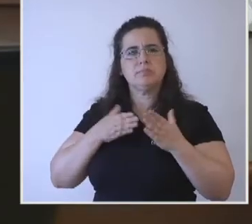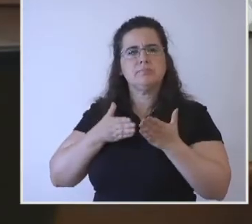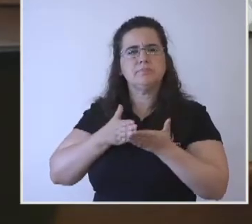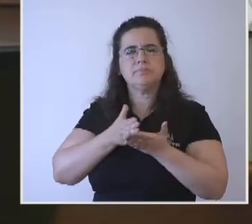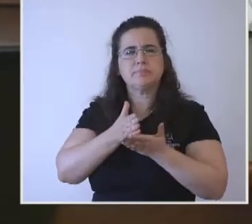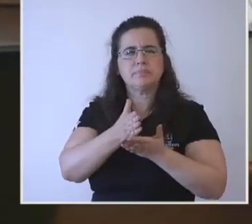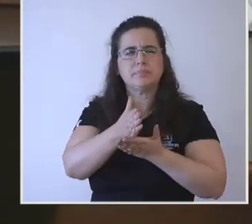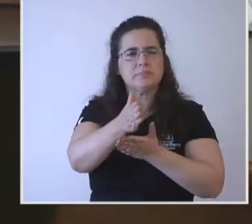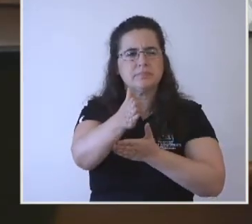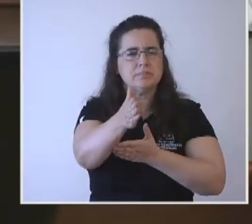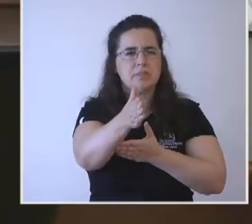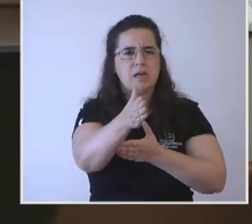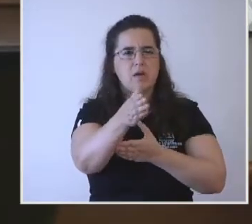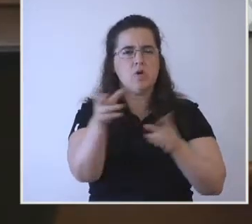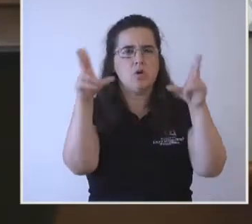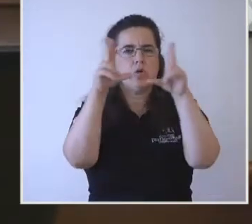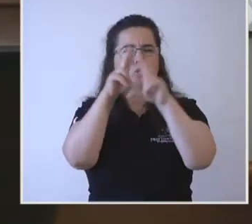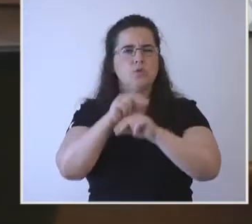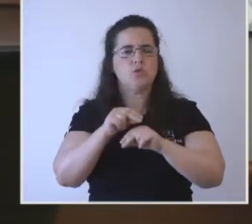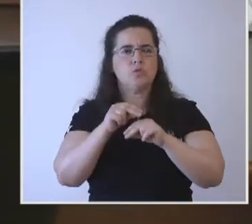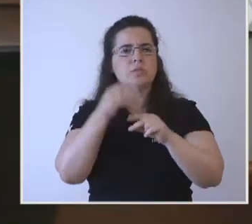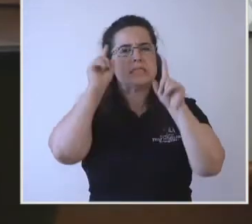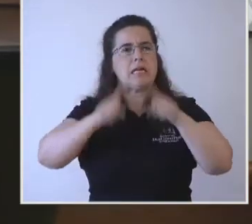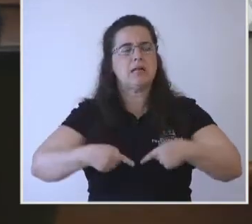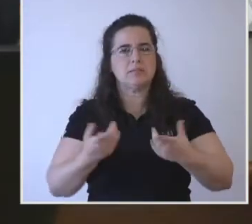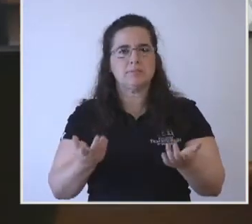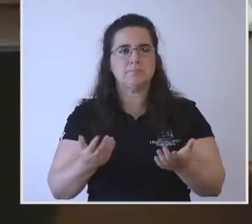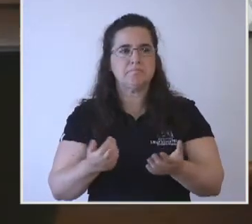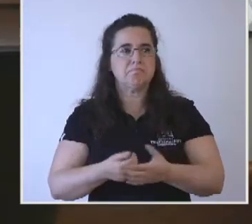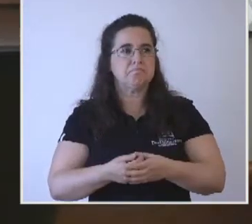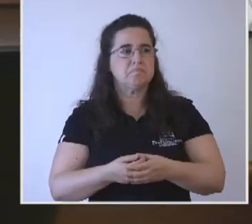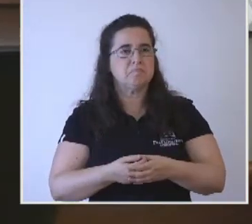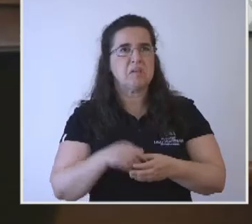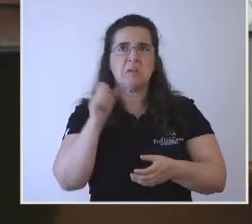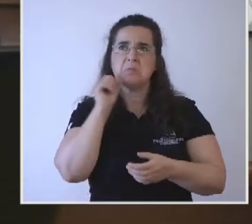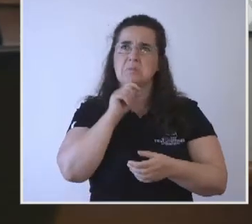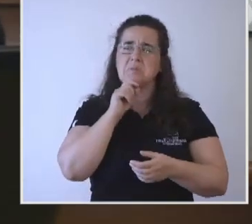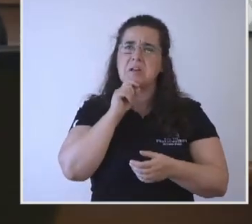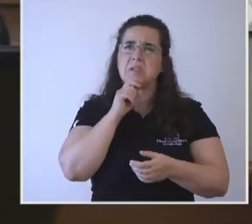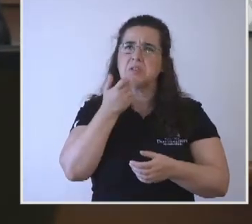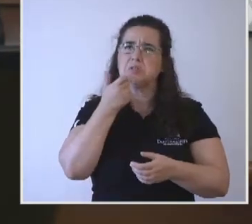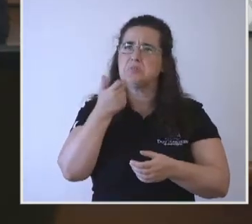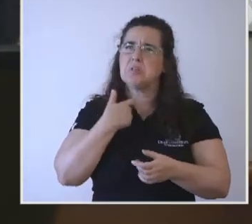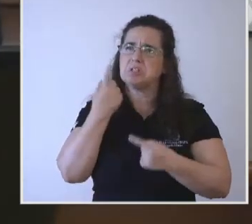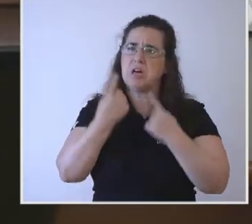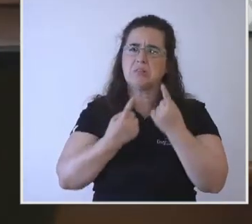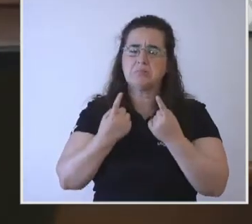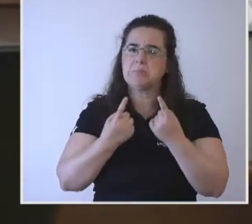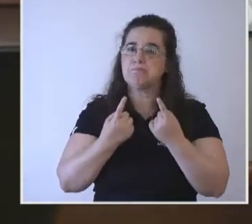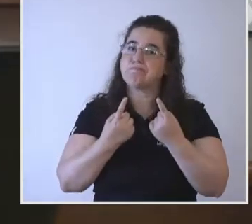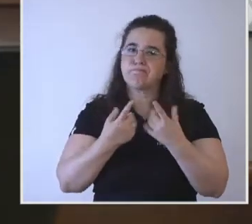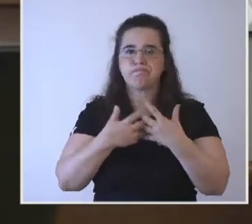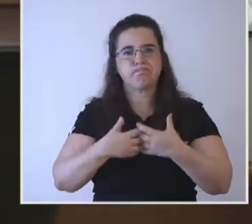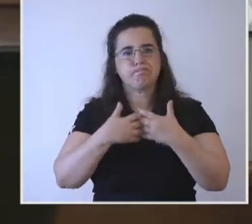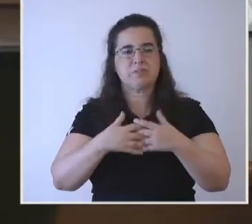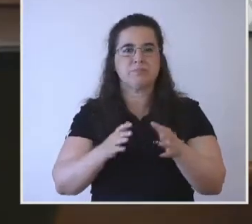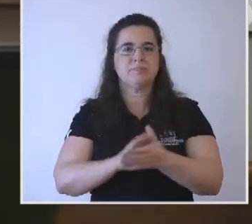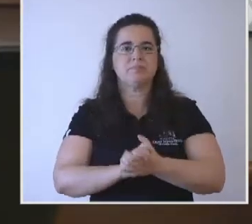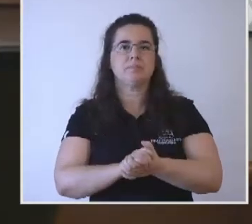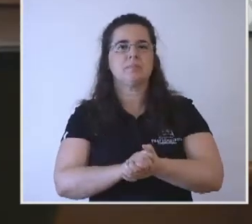tenho. E não sei se algum dia chegarei a ter alguma resposta aqui na Terra. O que eu sei é que somos o que